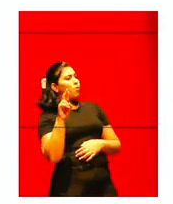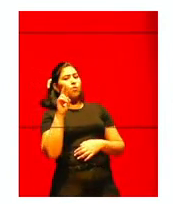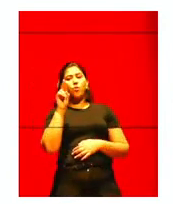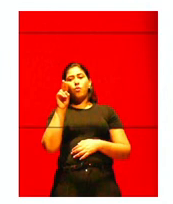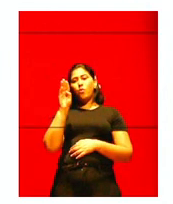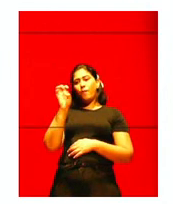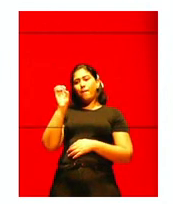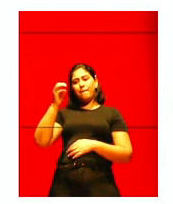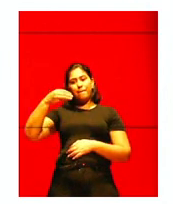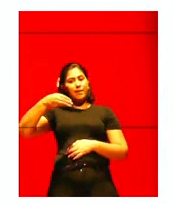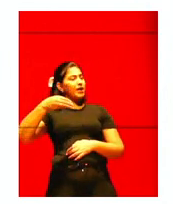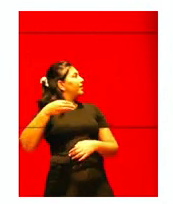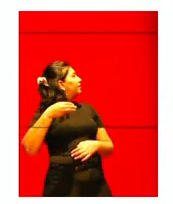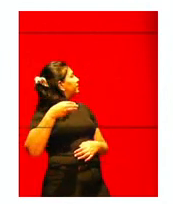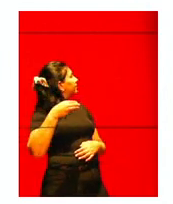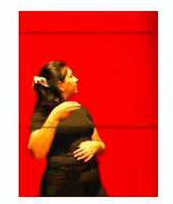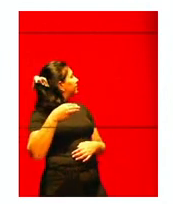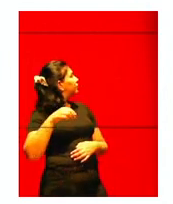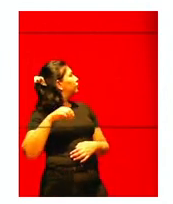décimo primeiro,